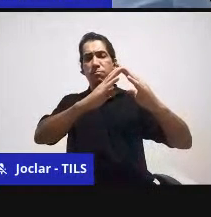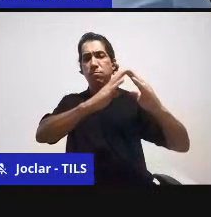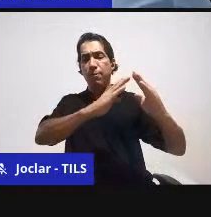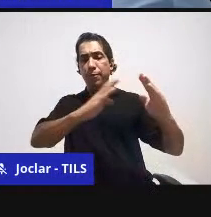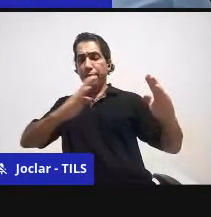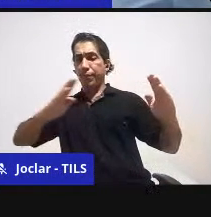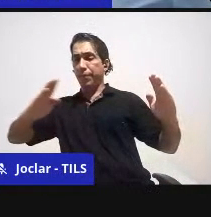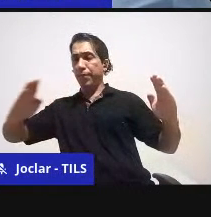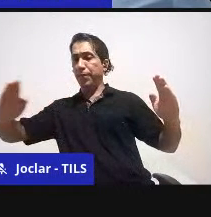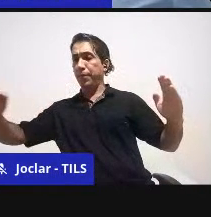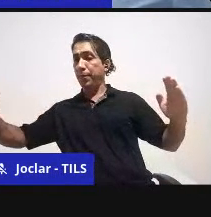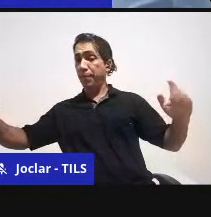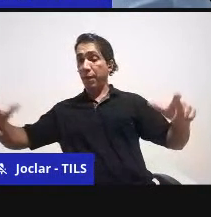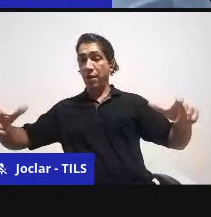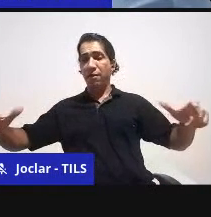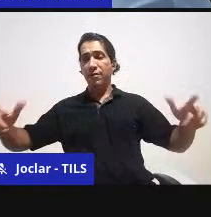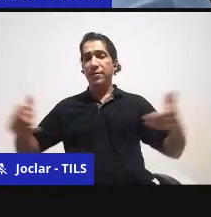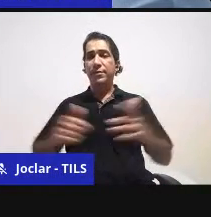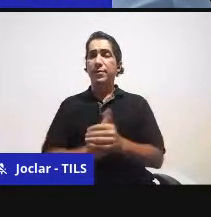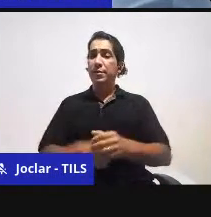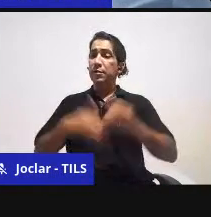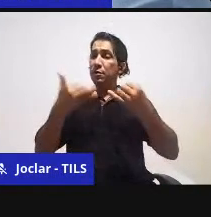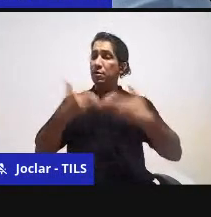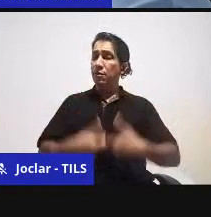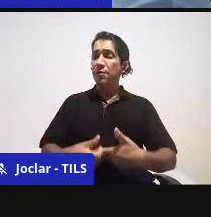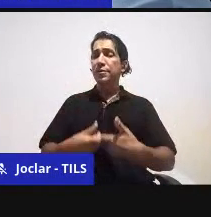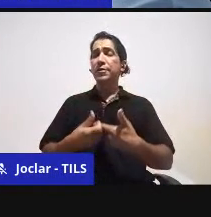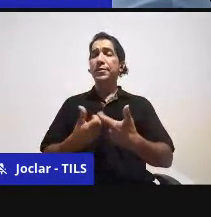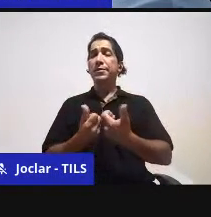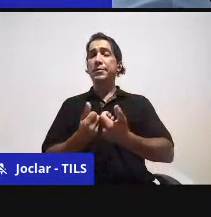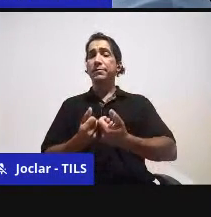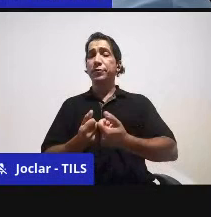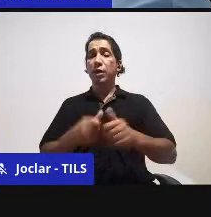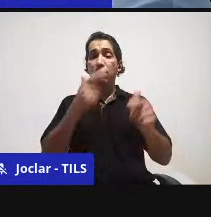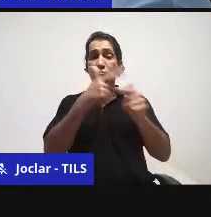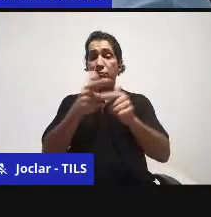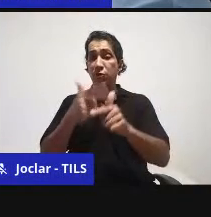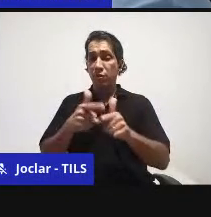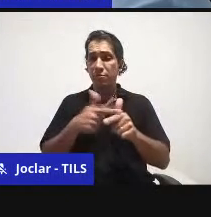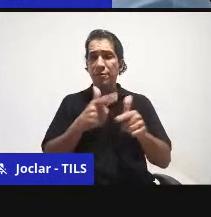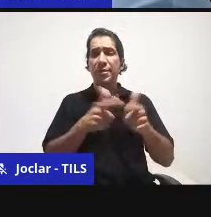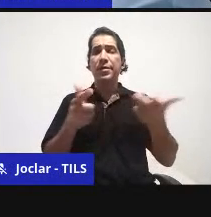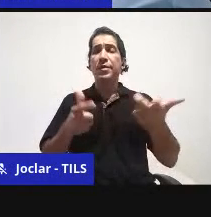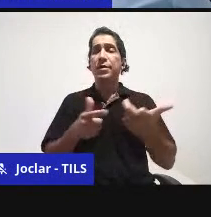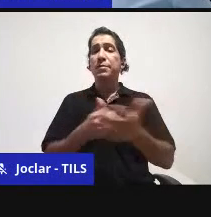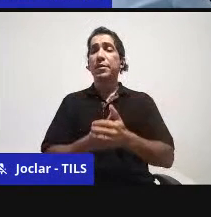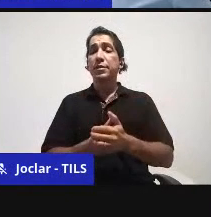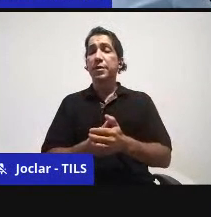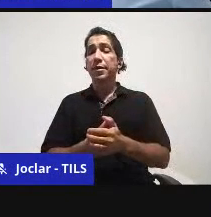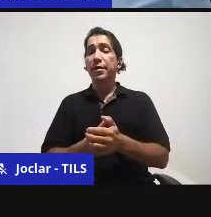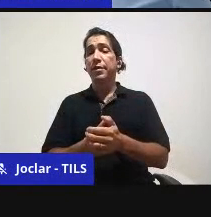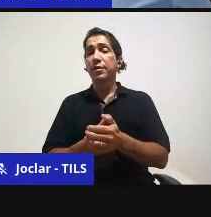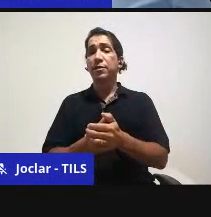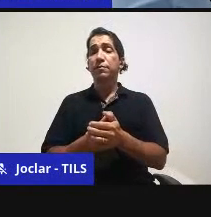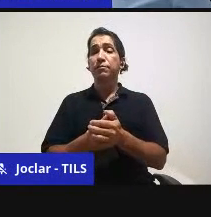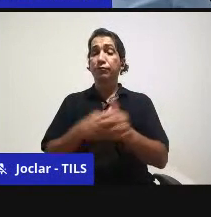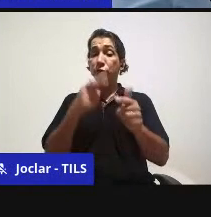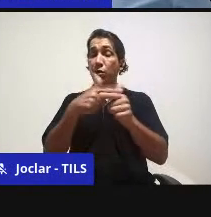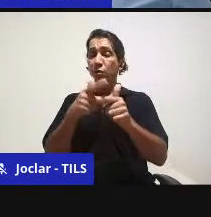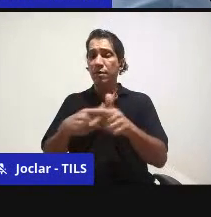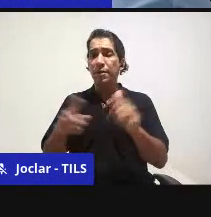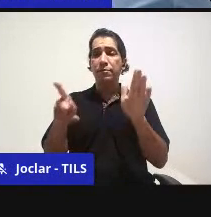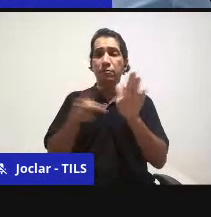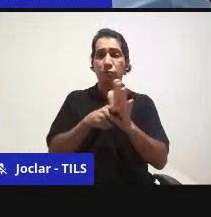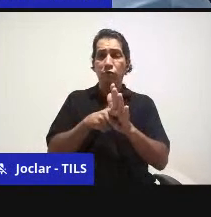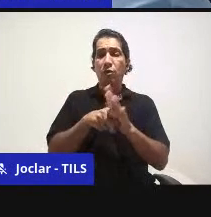eu comentei, todos os problemas, né, o input, era o input do cliente, né, do nosso cliente, tudo isso daqui, e